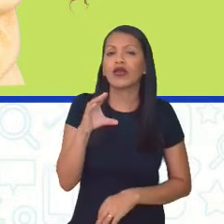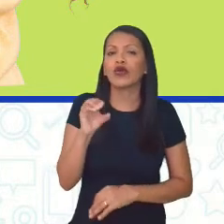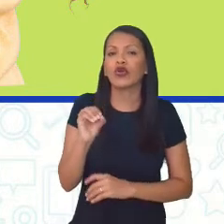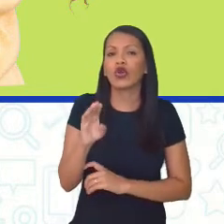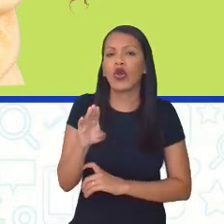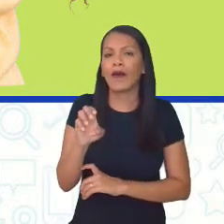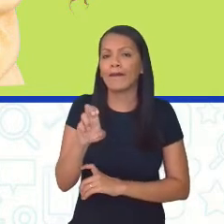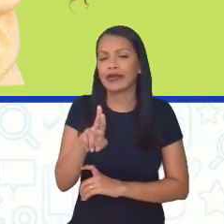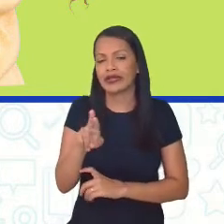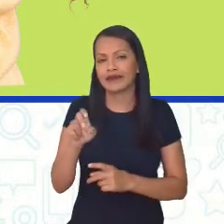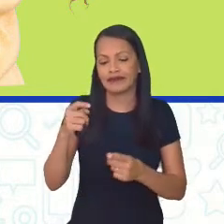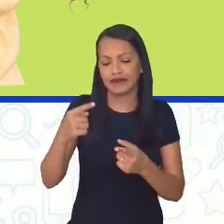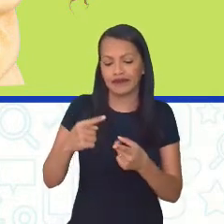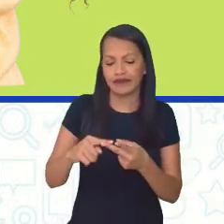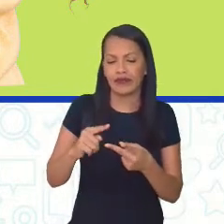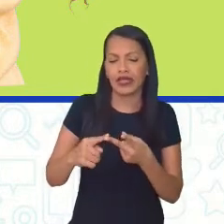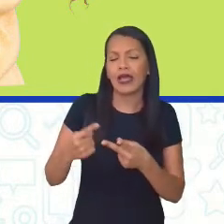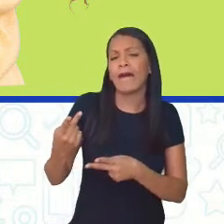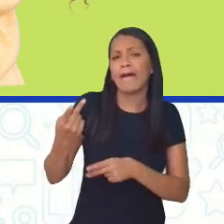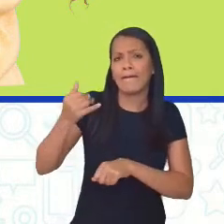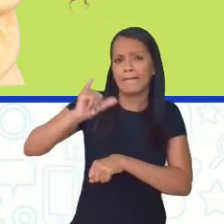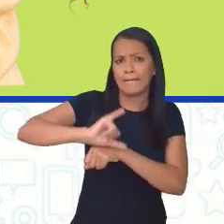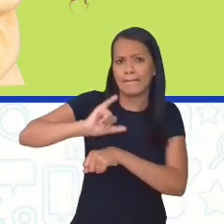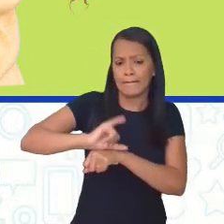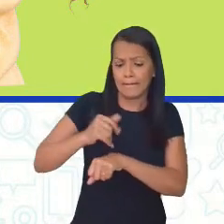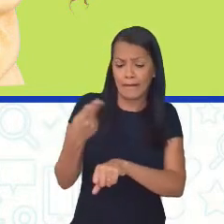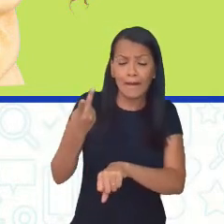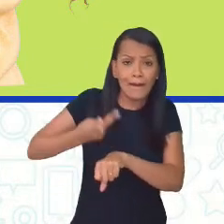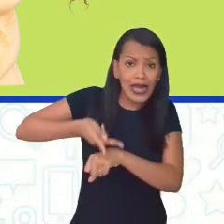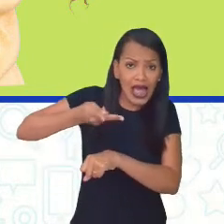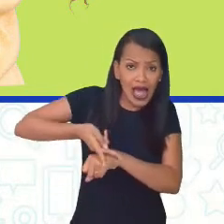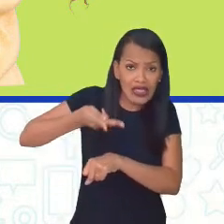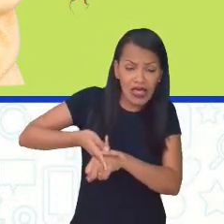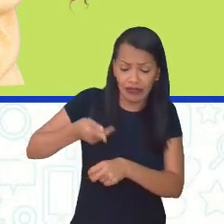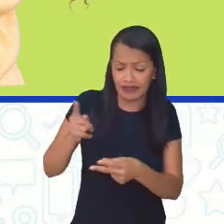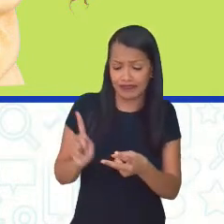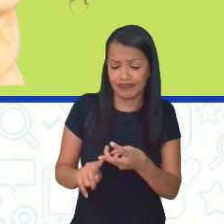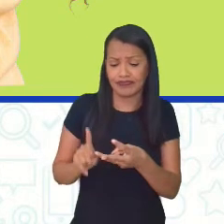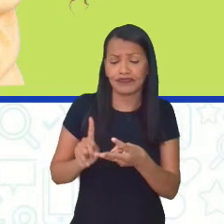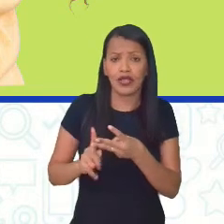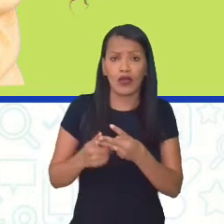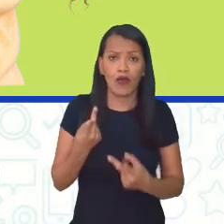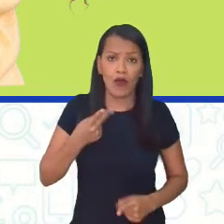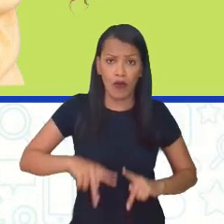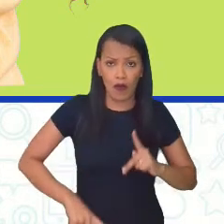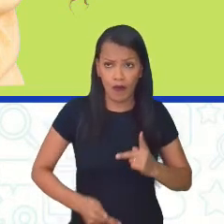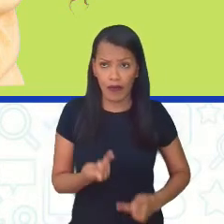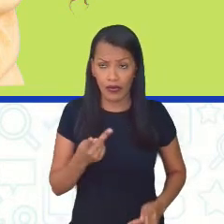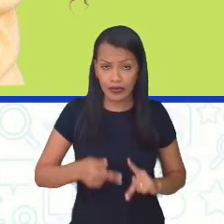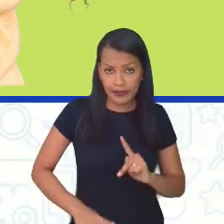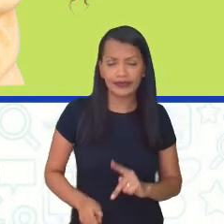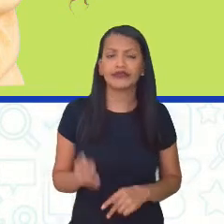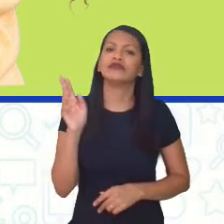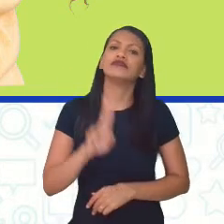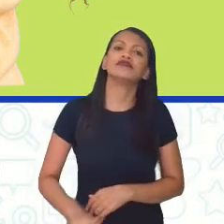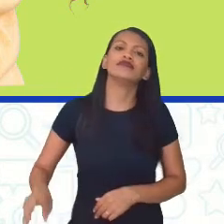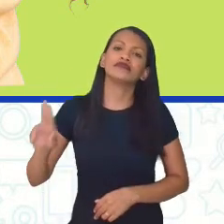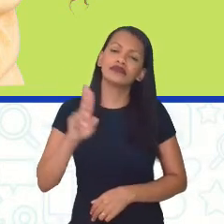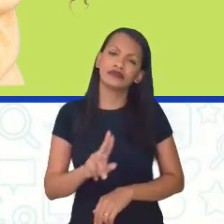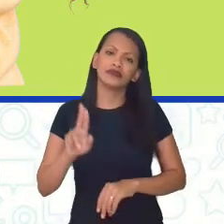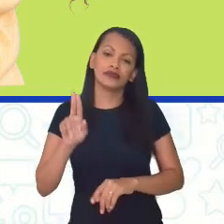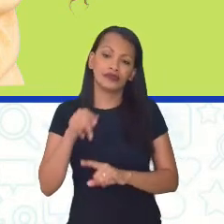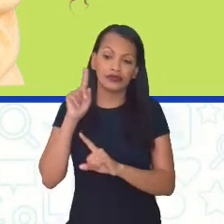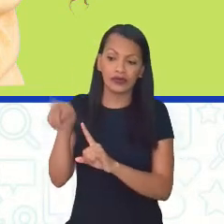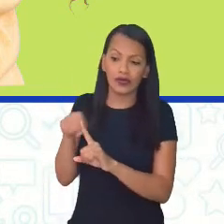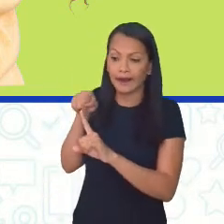eles oferecem vantagens e desvantagens, apesar de serem utilizados com o objetivo